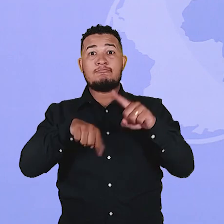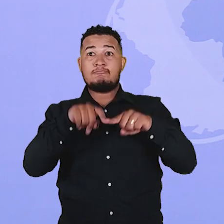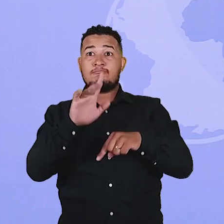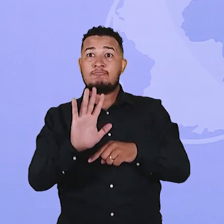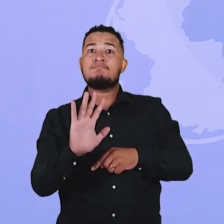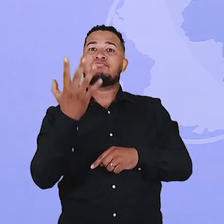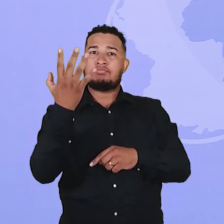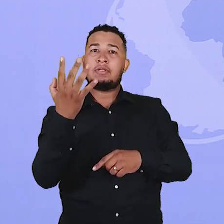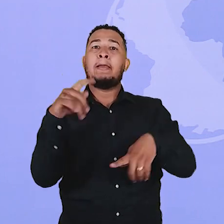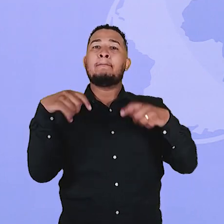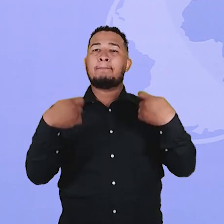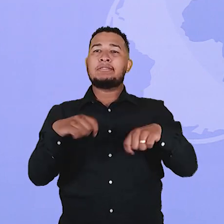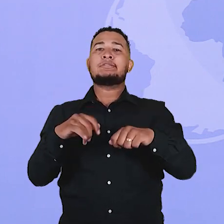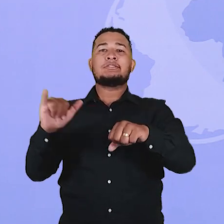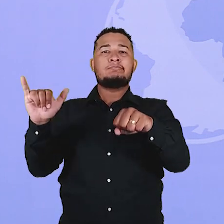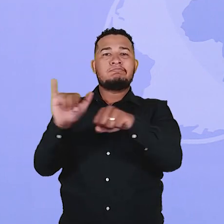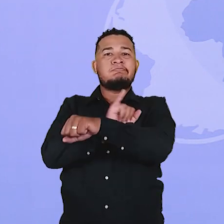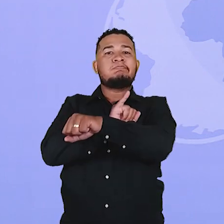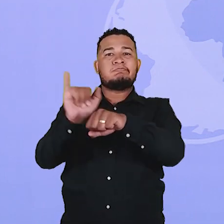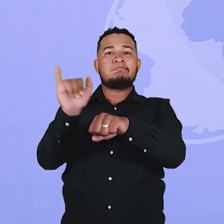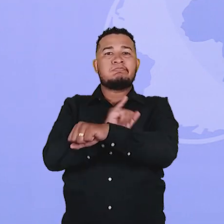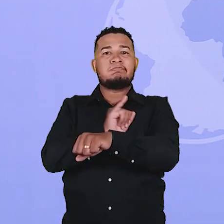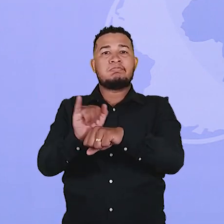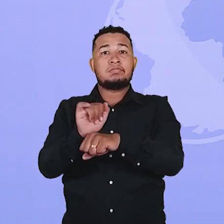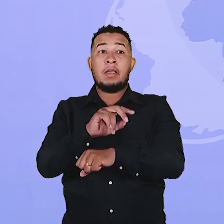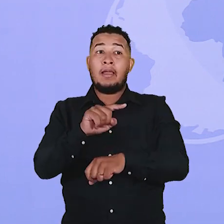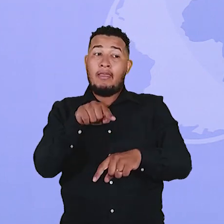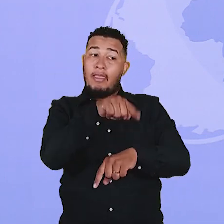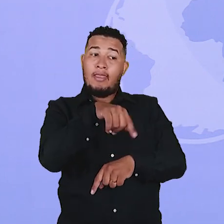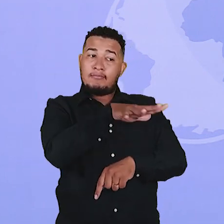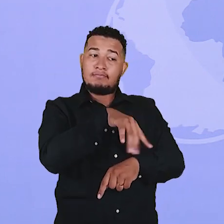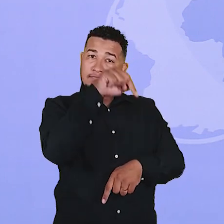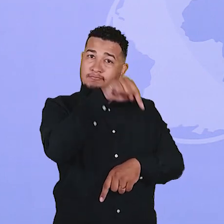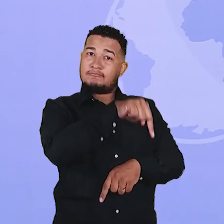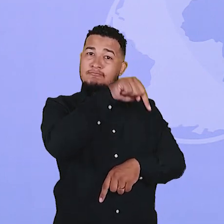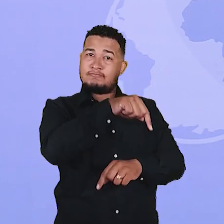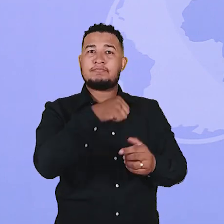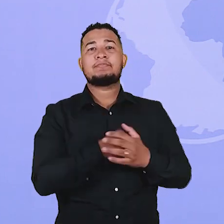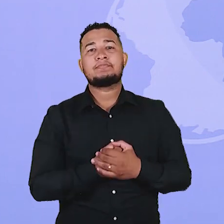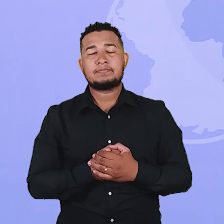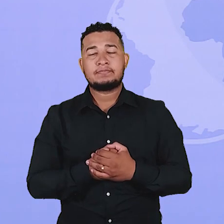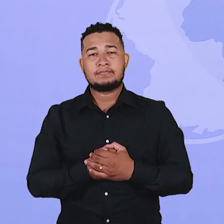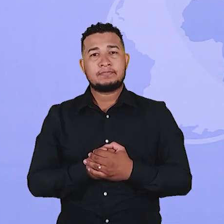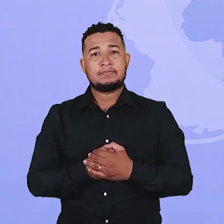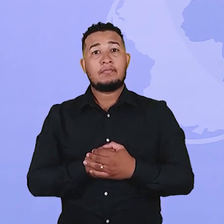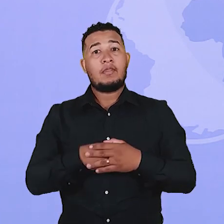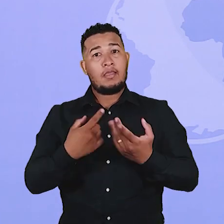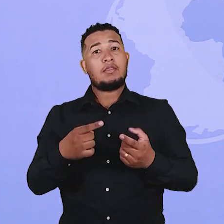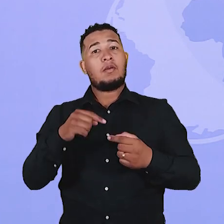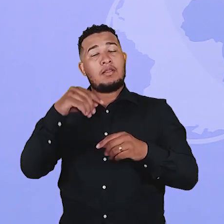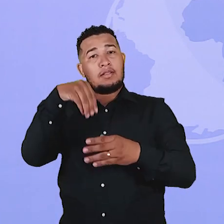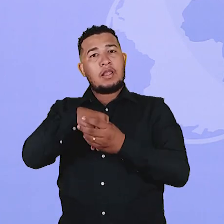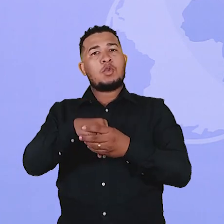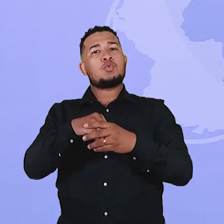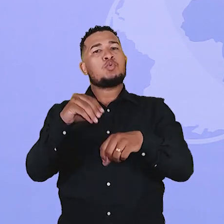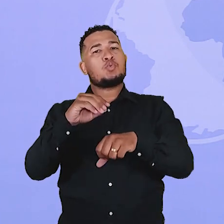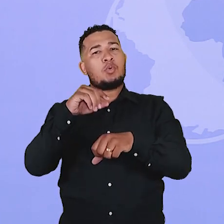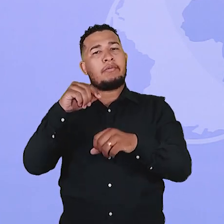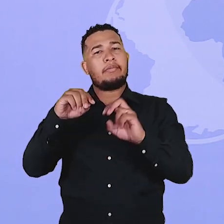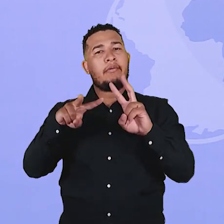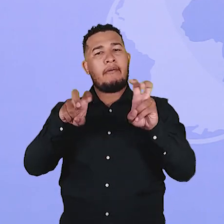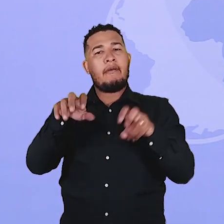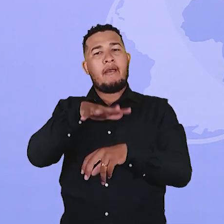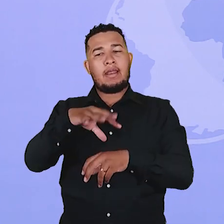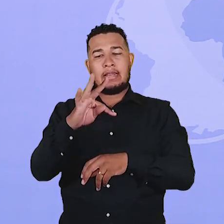situação, eu preciso usar aí um instrumento, que a gente vai chamar de termologia microscópicas. Então, na termologia, durante o nosso curso,